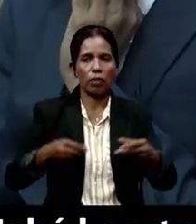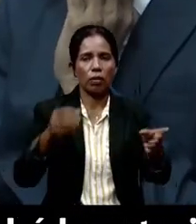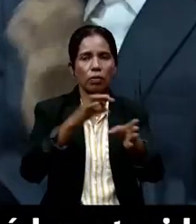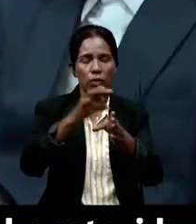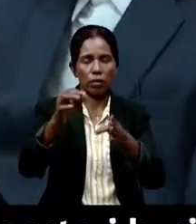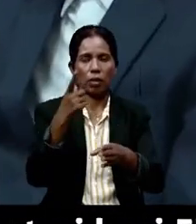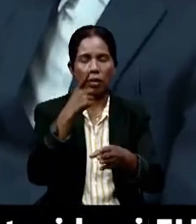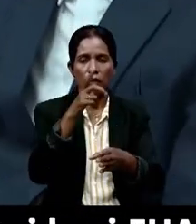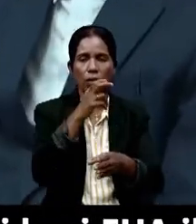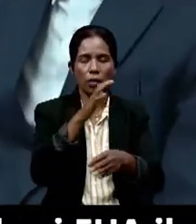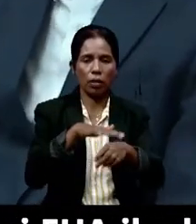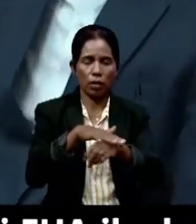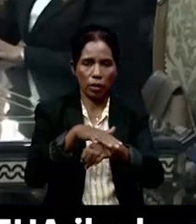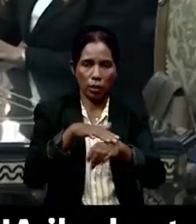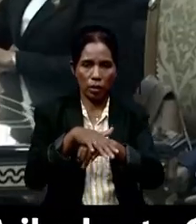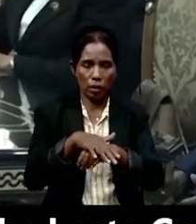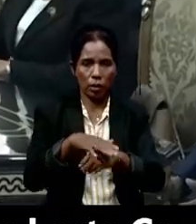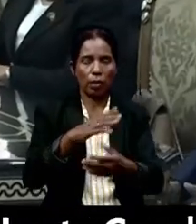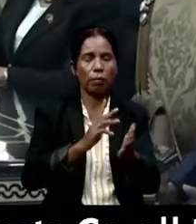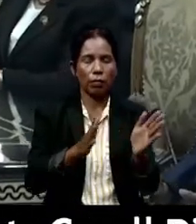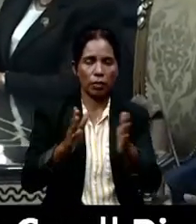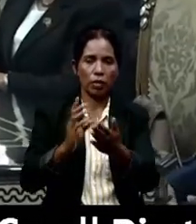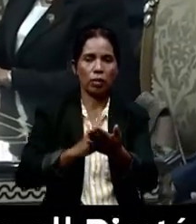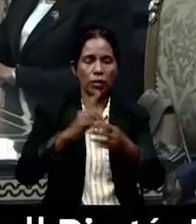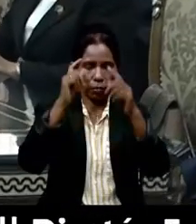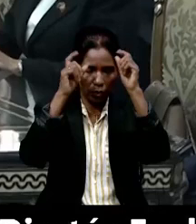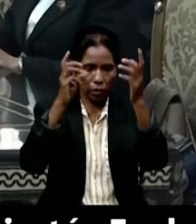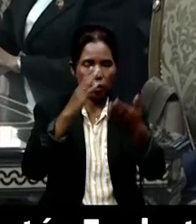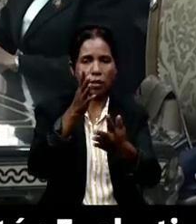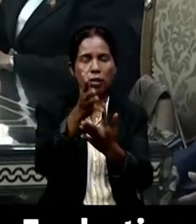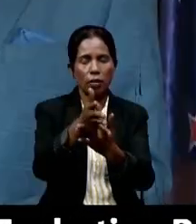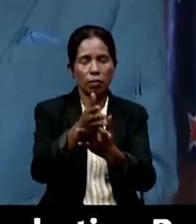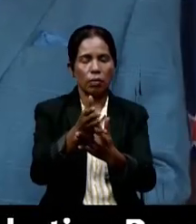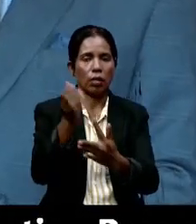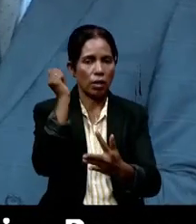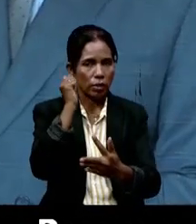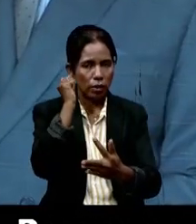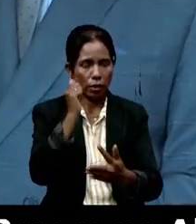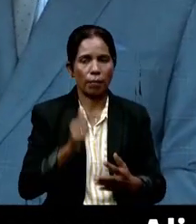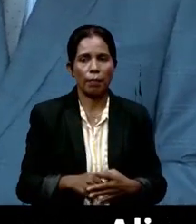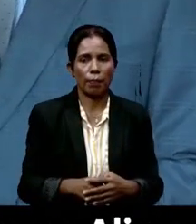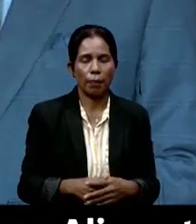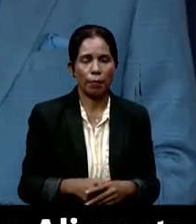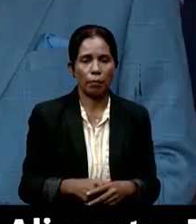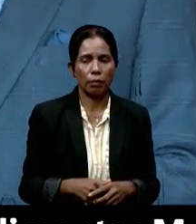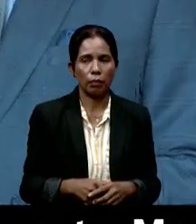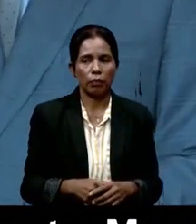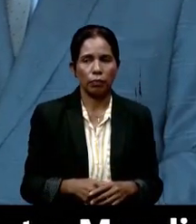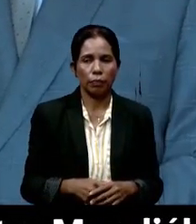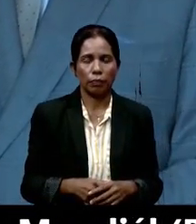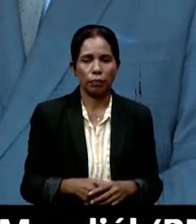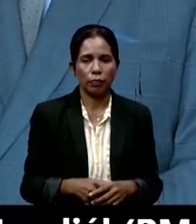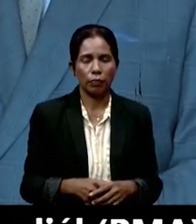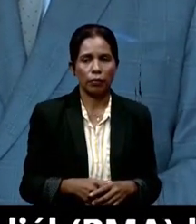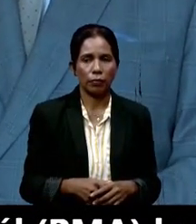língua inglês e a processo adesão de Timor-Leste para a Organização Mundial Comércio no ASEAN. Look, we've had a very warm and hospitable